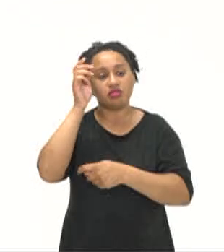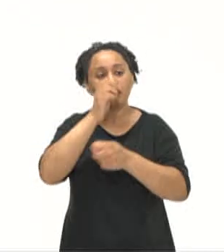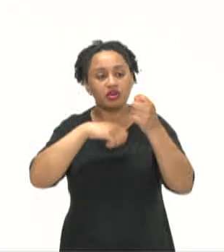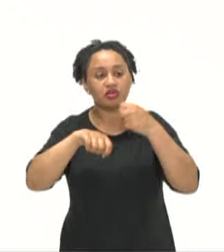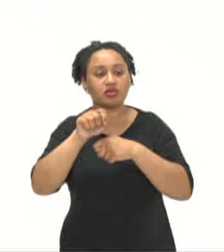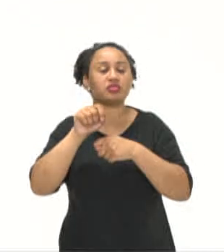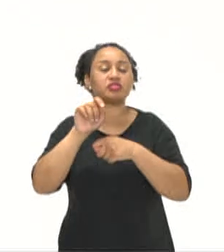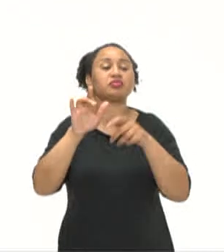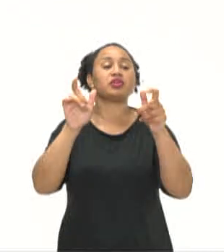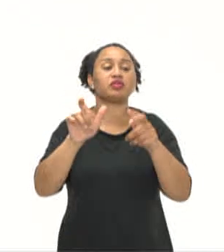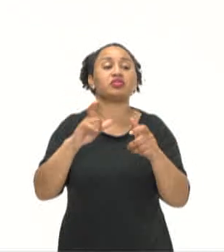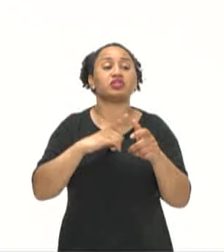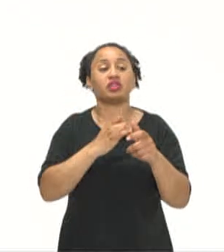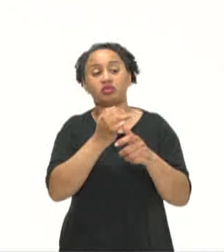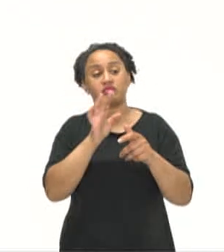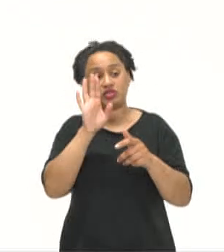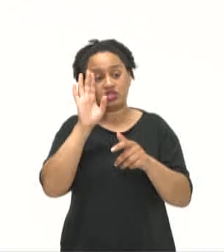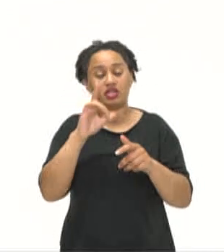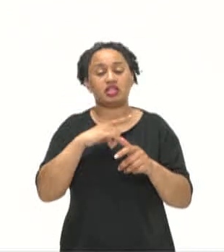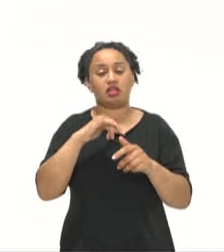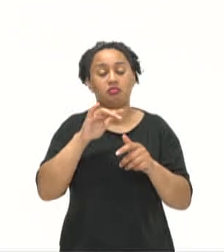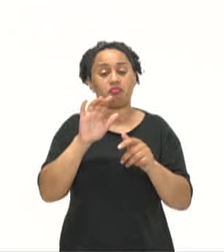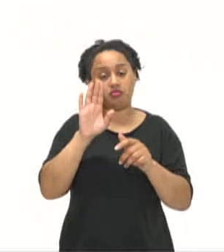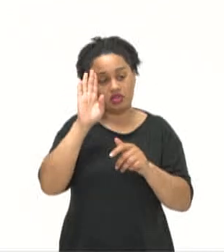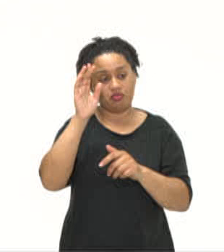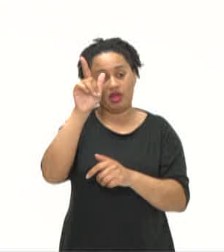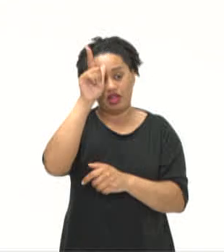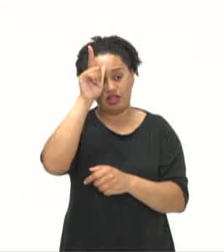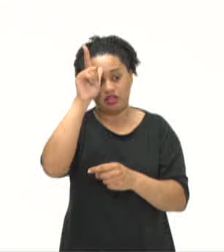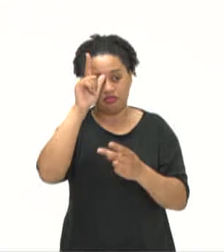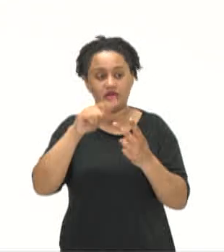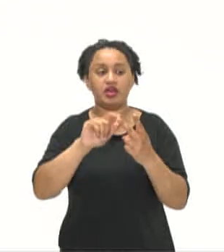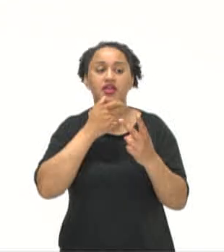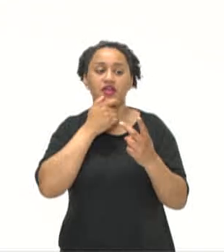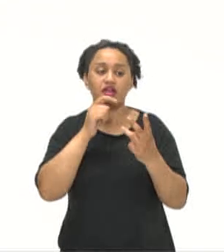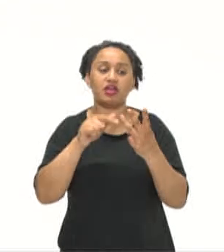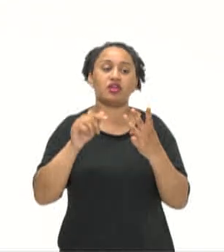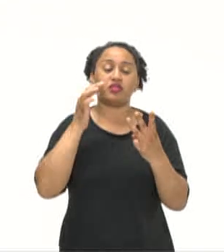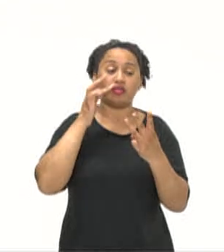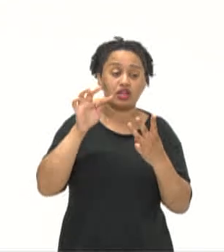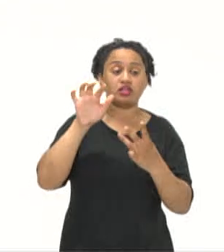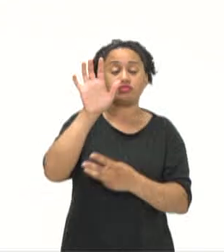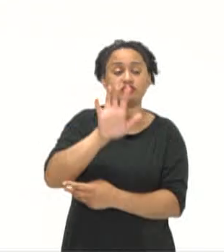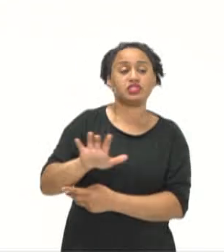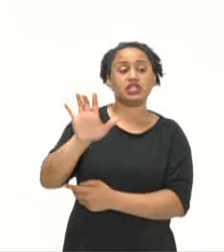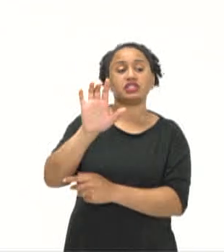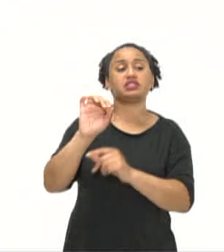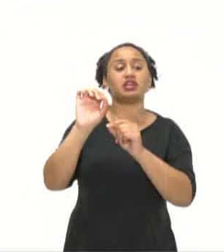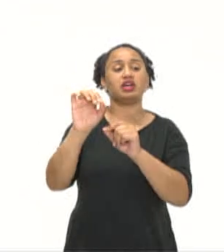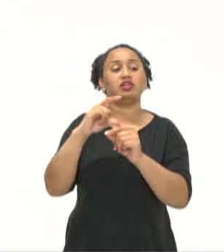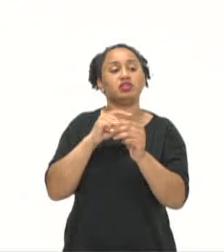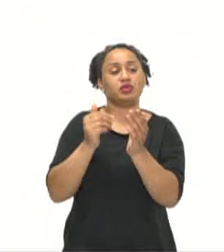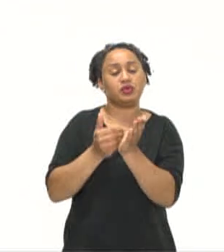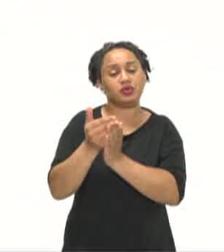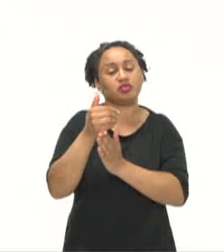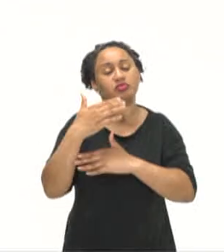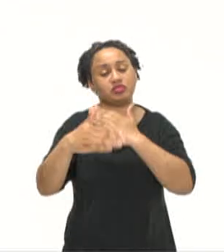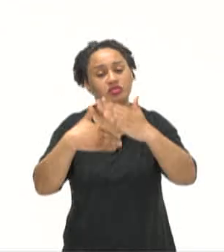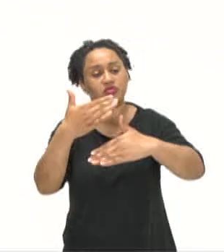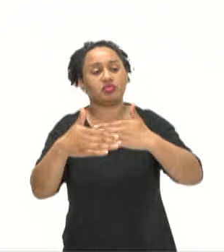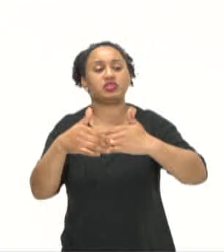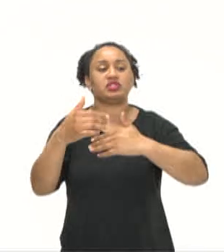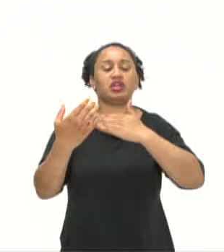algumas com grandes destaques do mundo, como a Alemanha, Reino Unido e França. Foi nessa região que se iniciou o processo